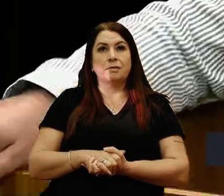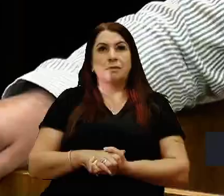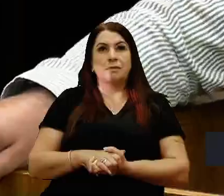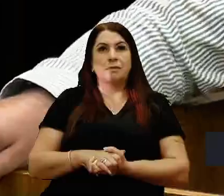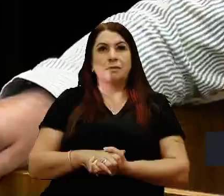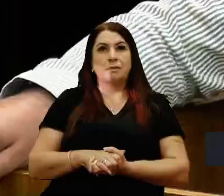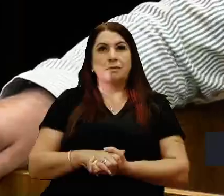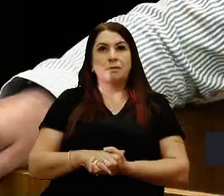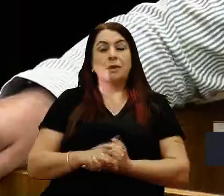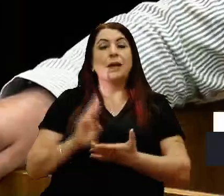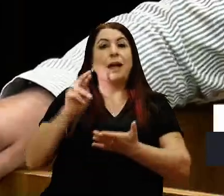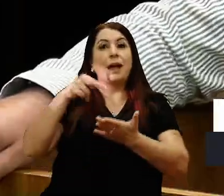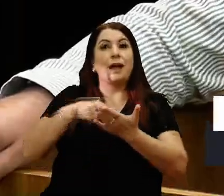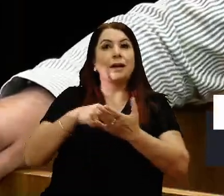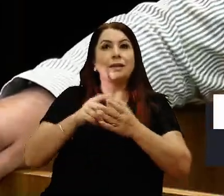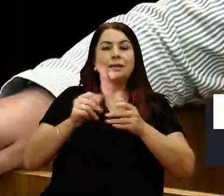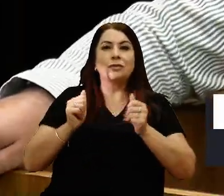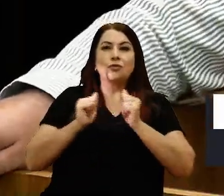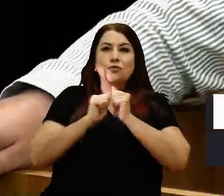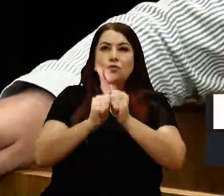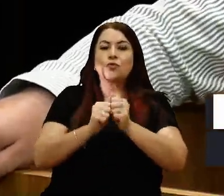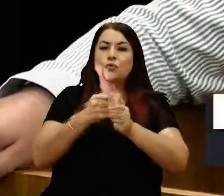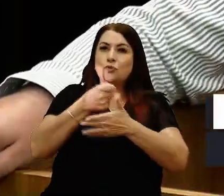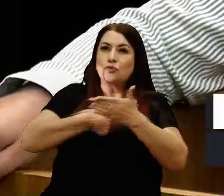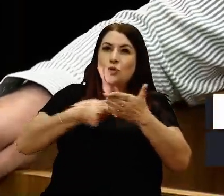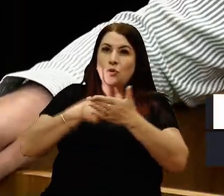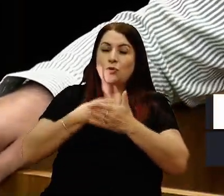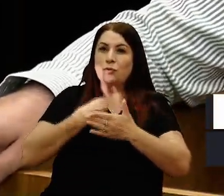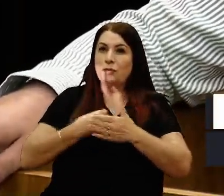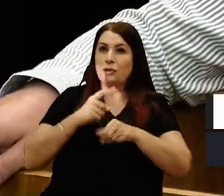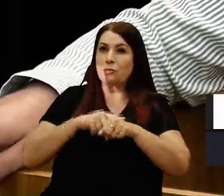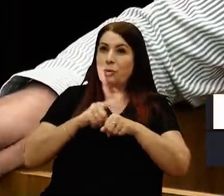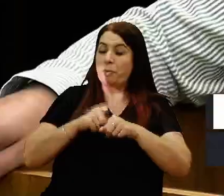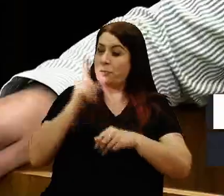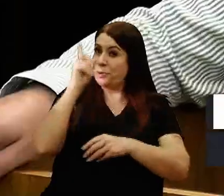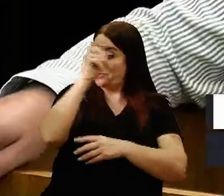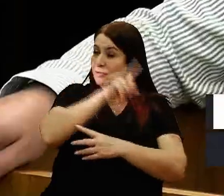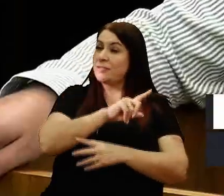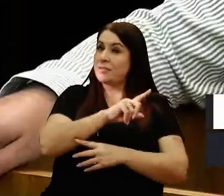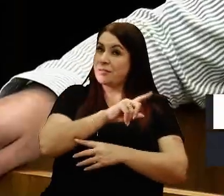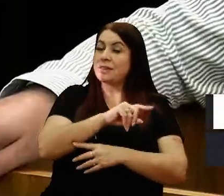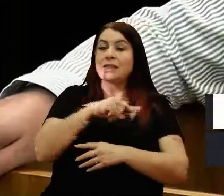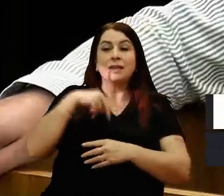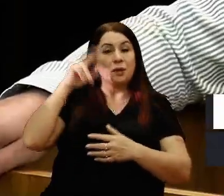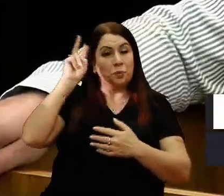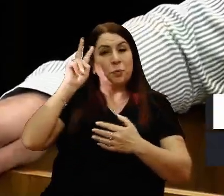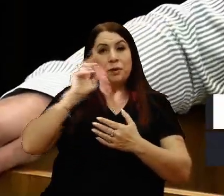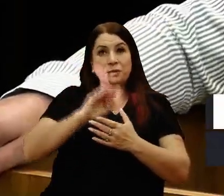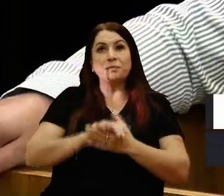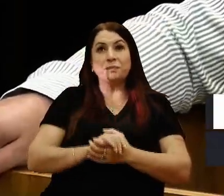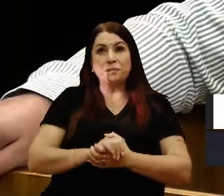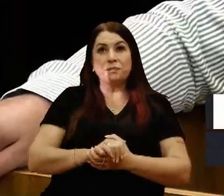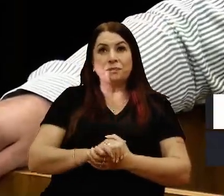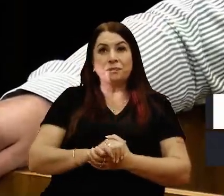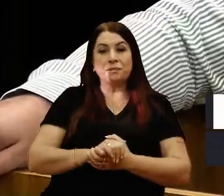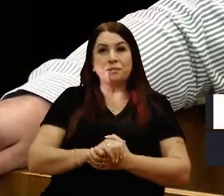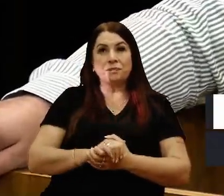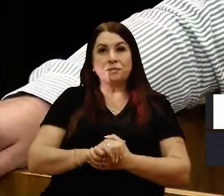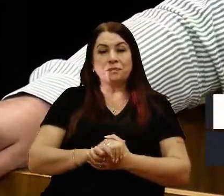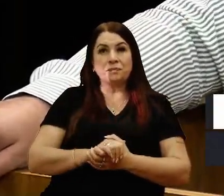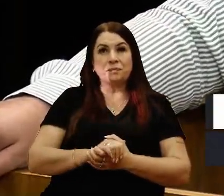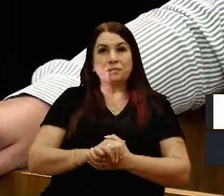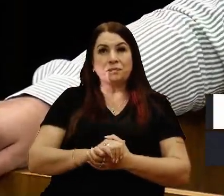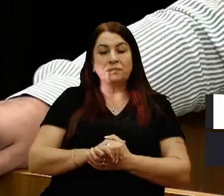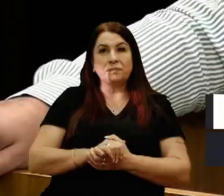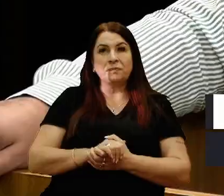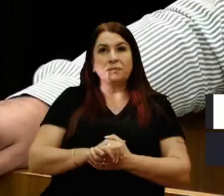os reais companheiros de luta, de vida, nos momentos difíceis. E eu lembro, numa certa